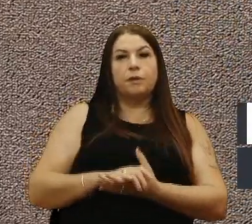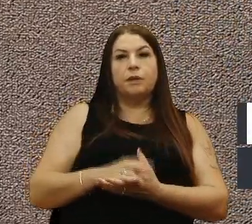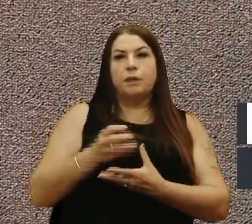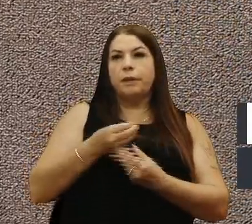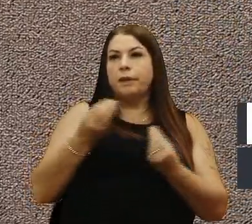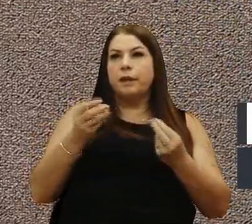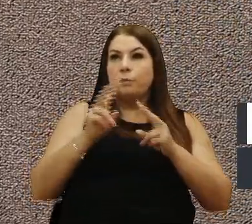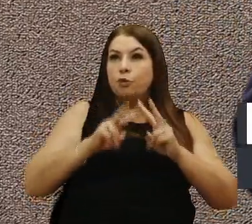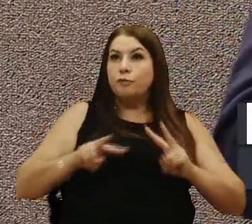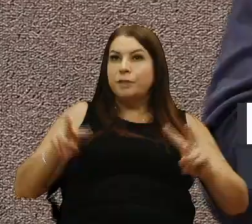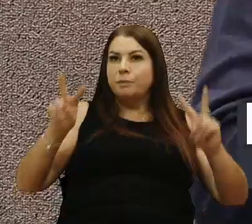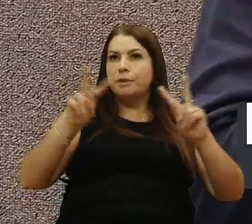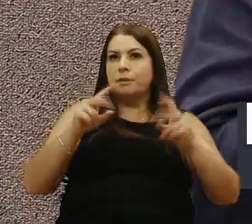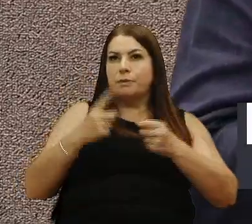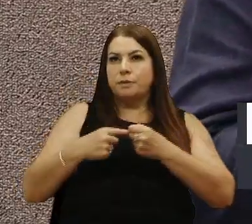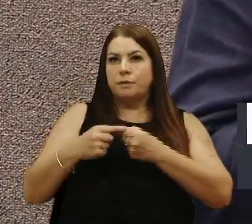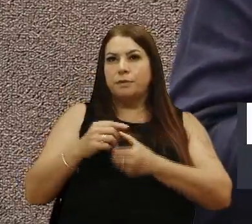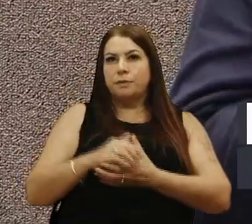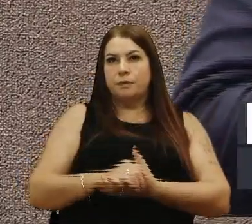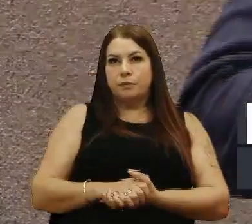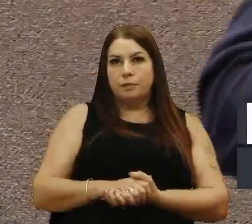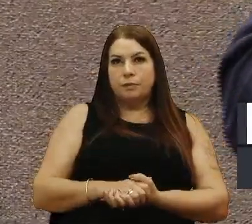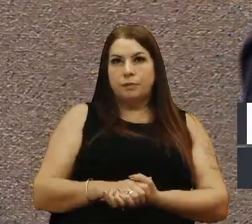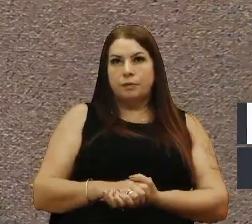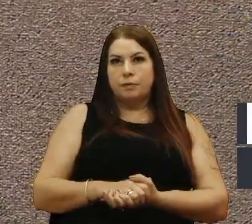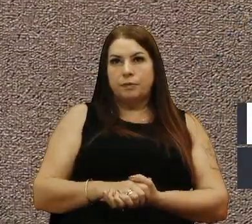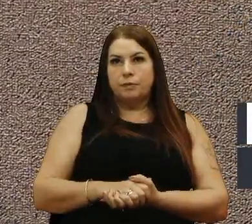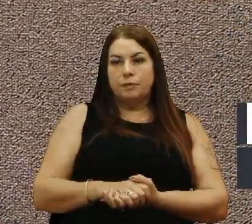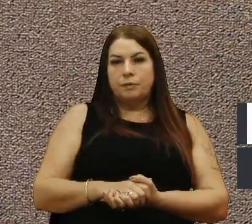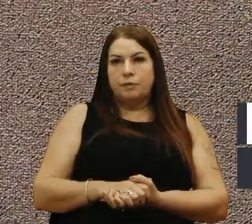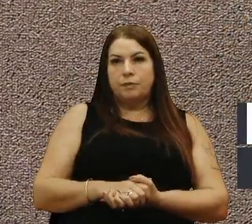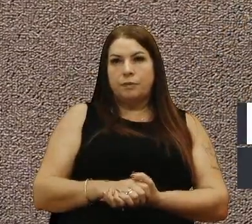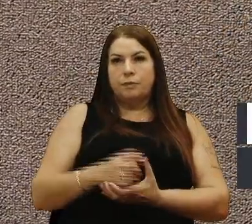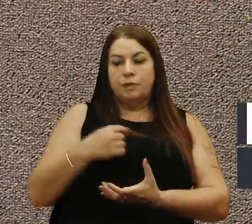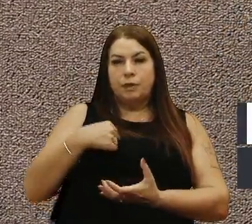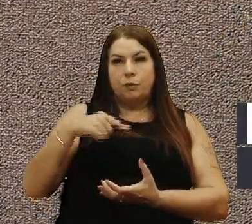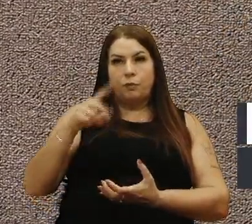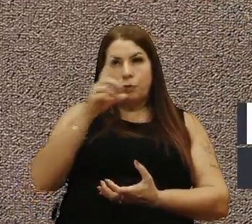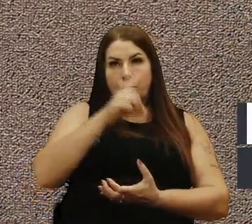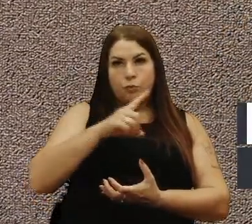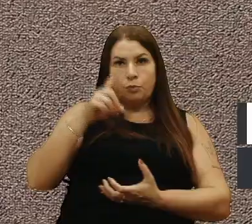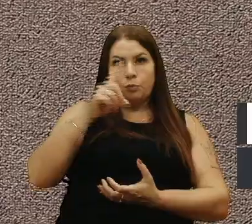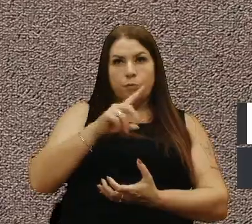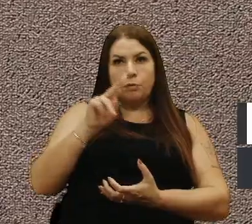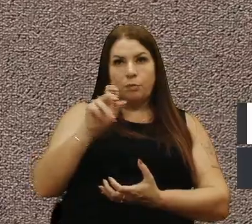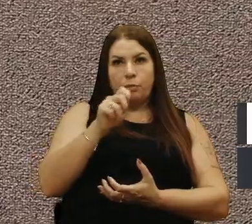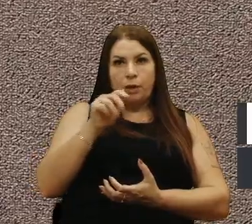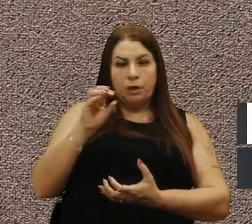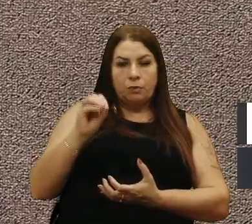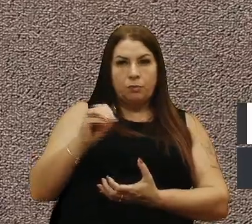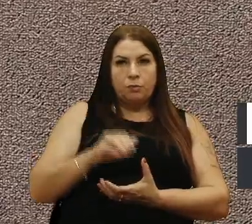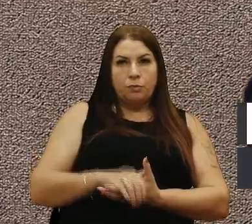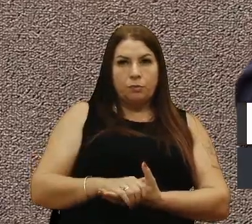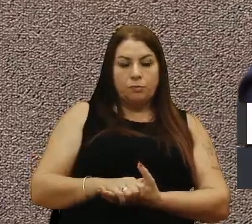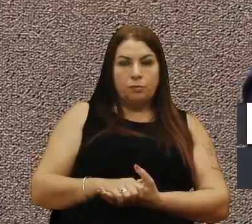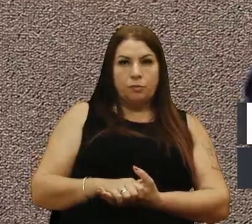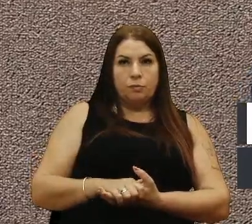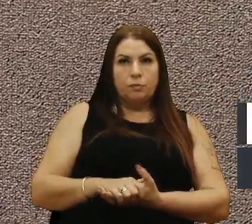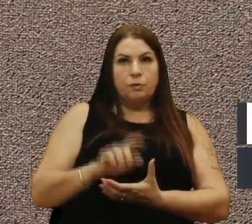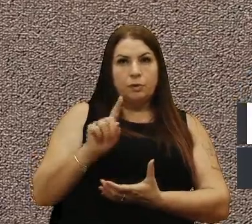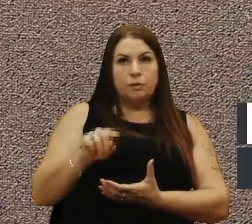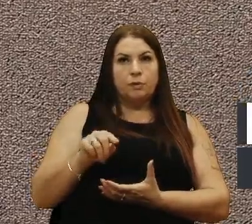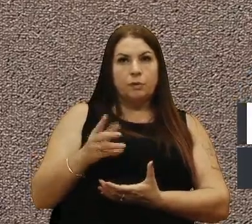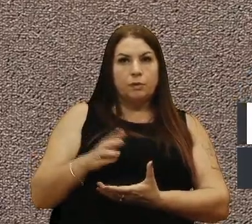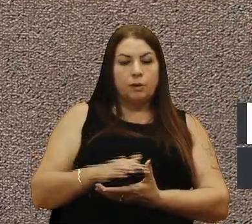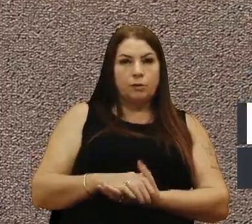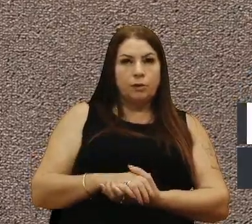muita visibilidade à cidade. Eu estive domingo lá no Parcão. O Parcão é o